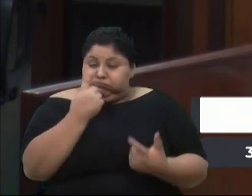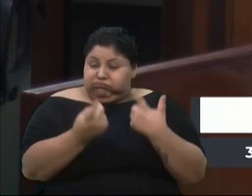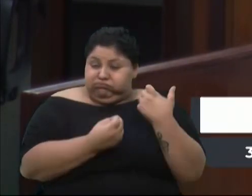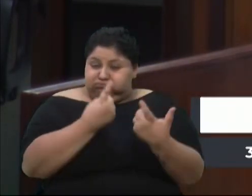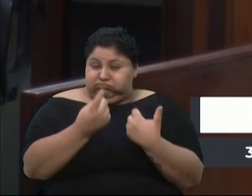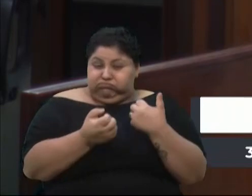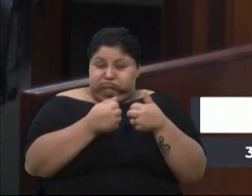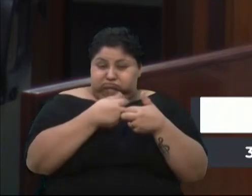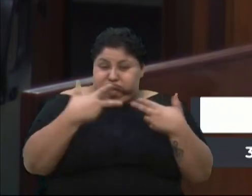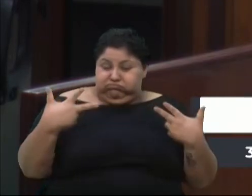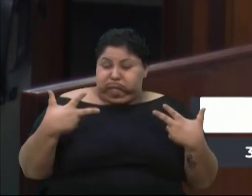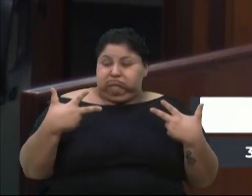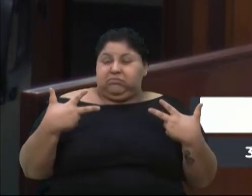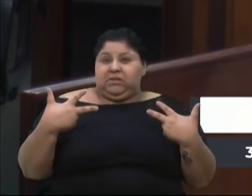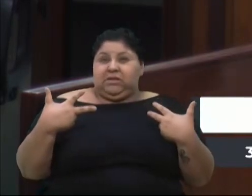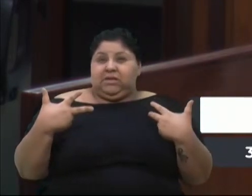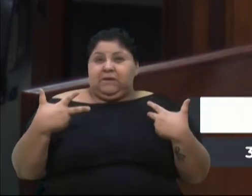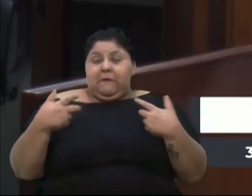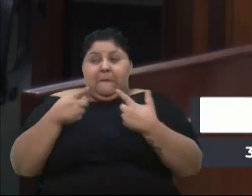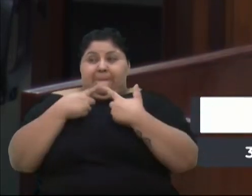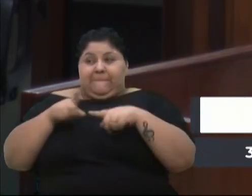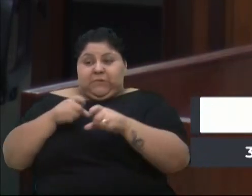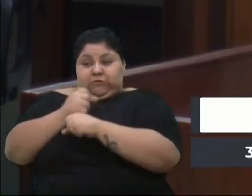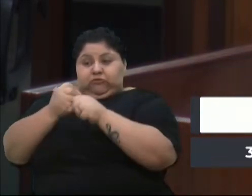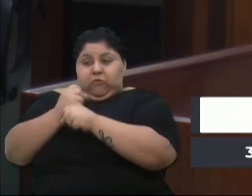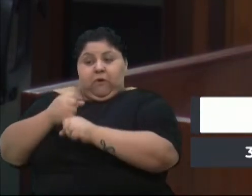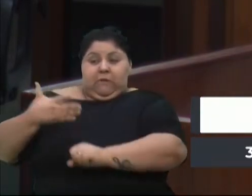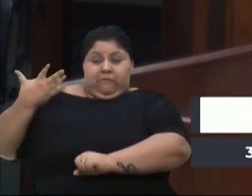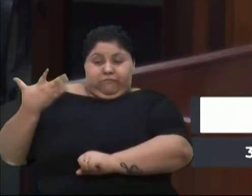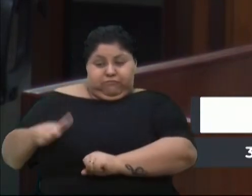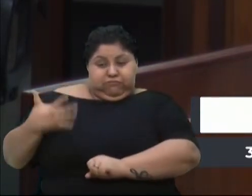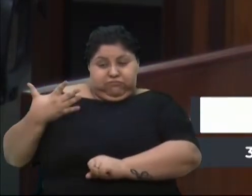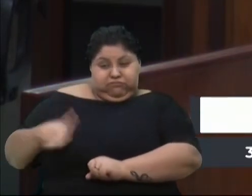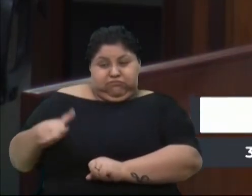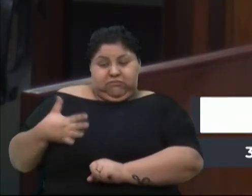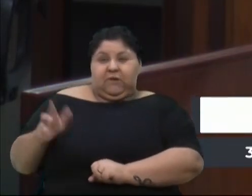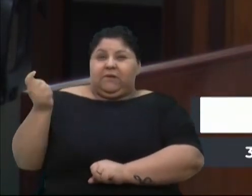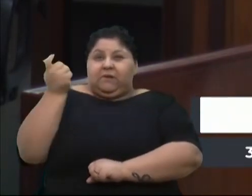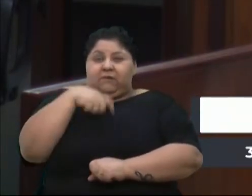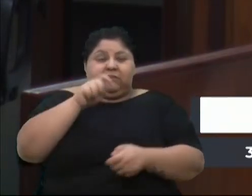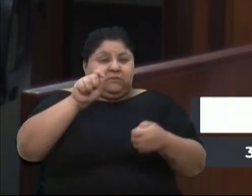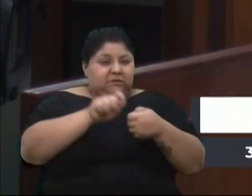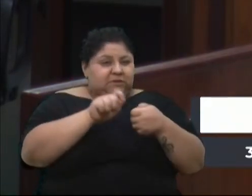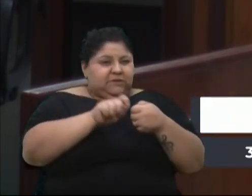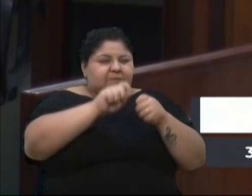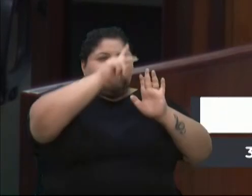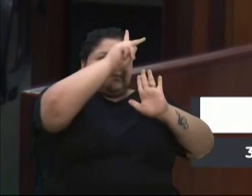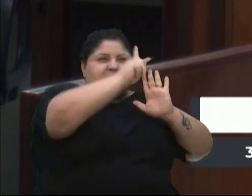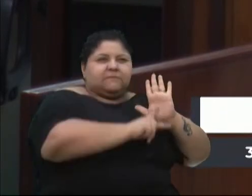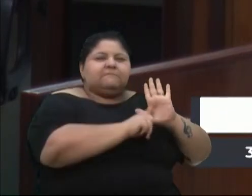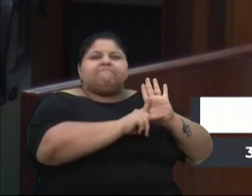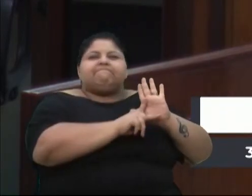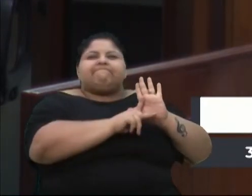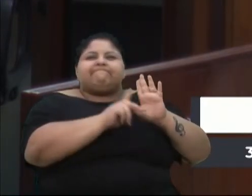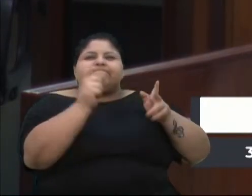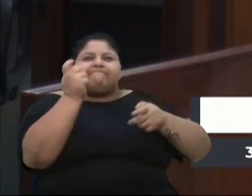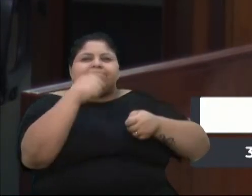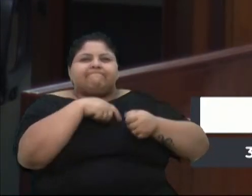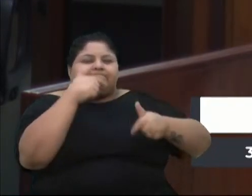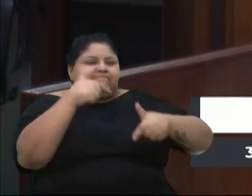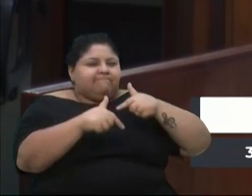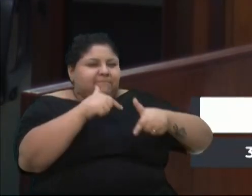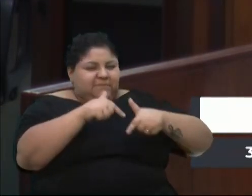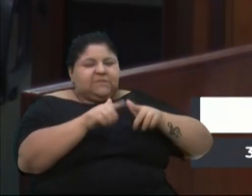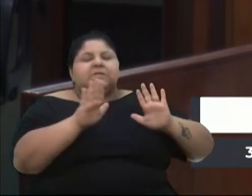que se torna uma obra muito cara, uma obra que precisa fazer, projetar, precisa trabalhar em